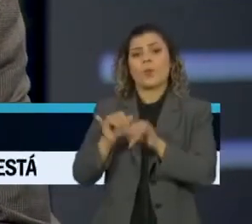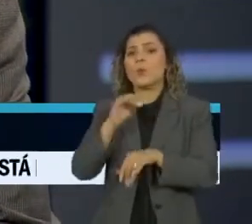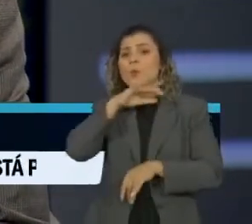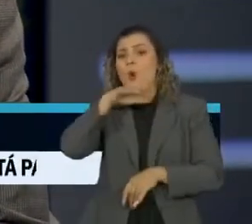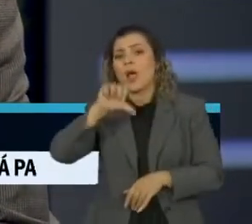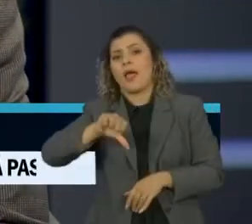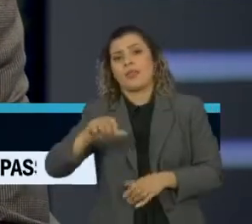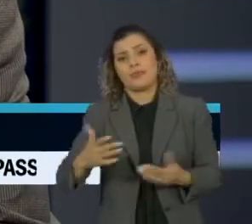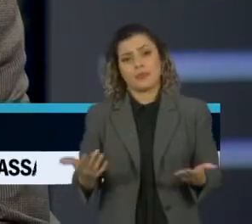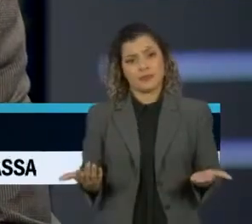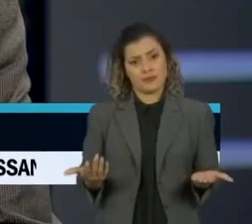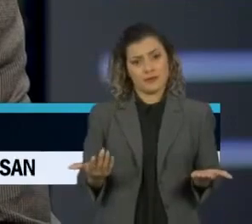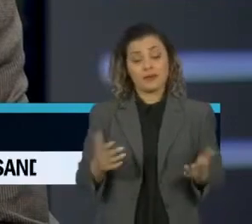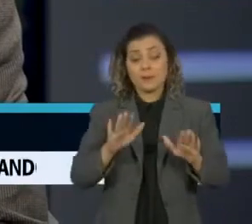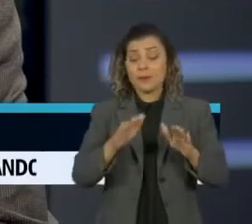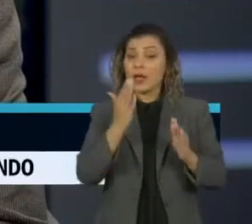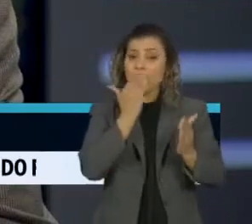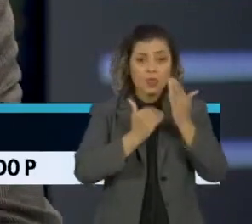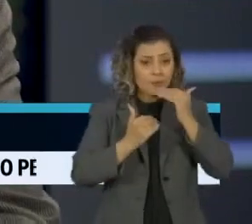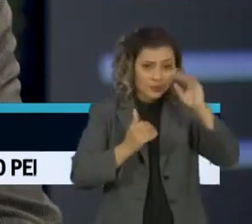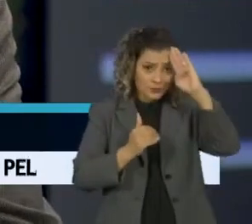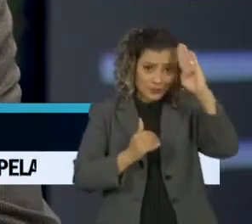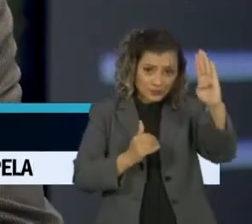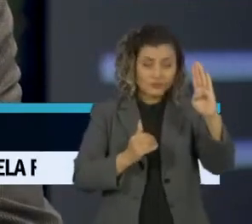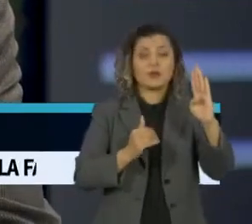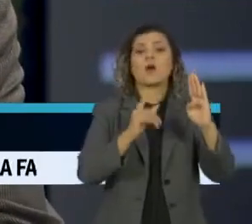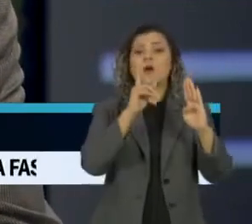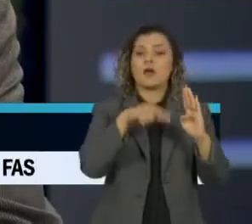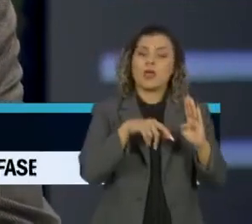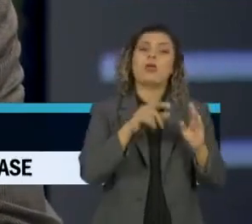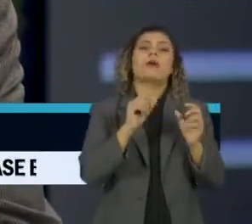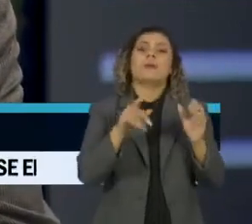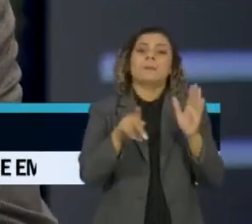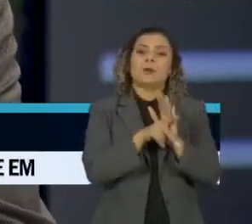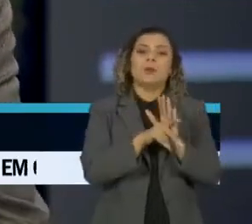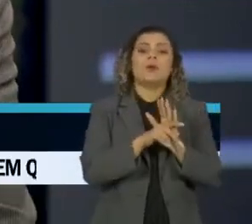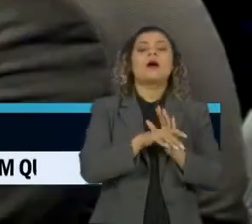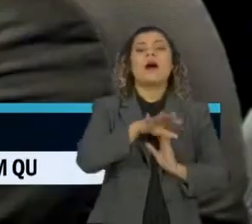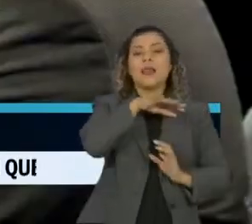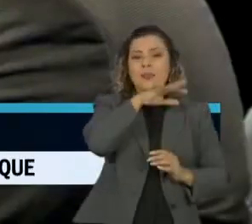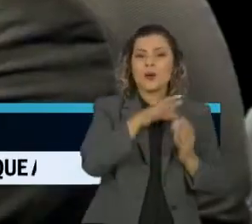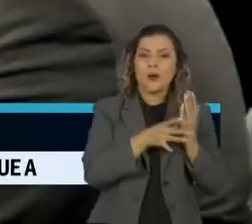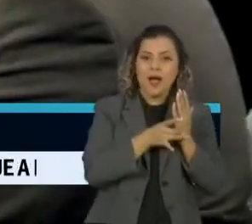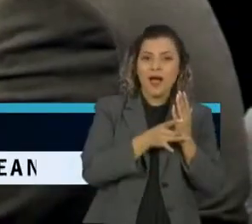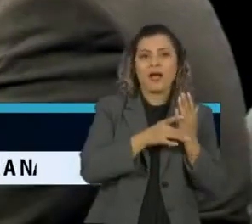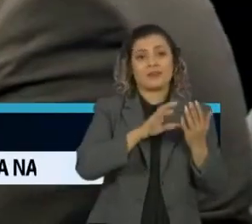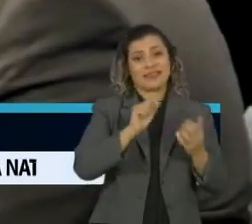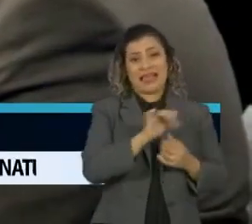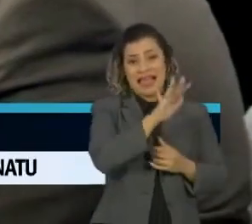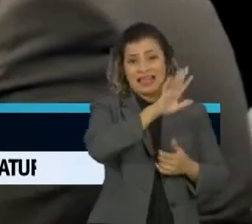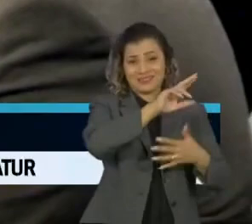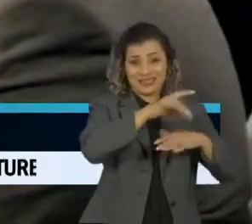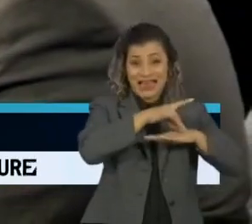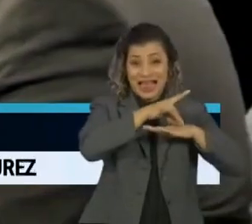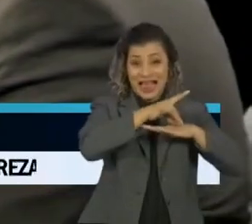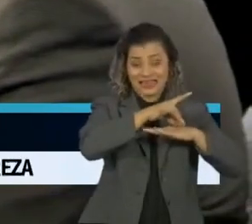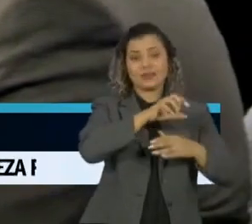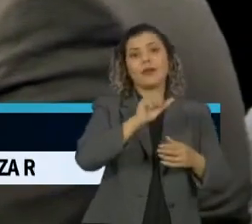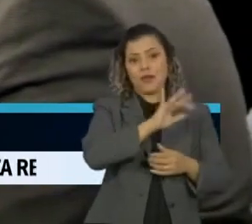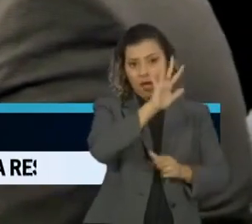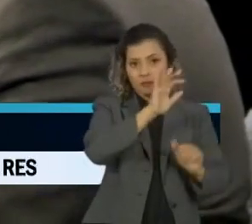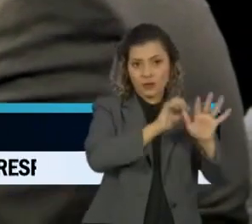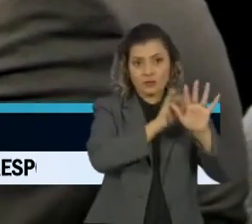os alimentos mais importantes, como os derivados de proteína animal, ficam mais caros, você joga